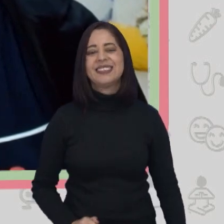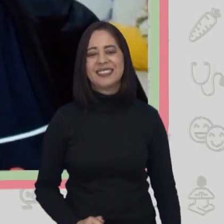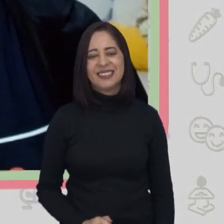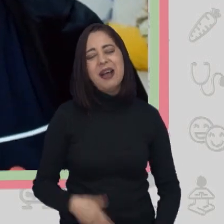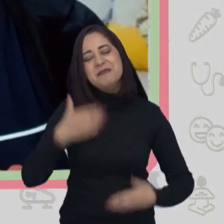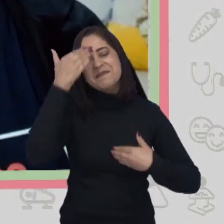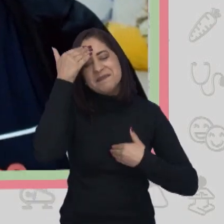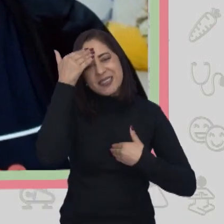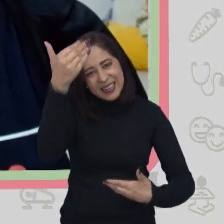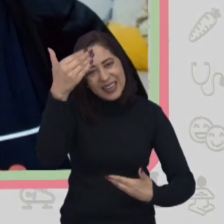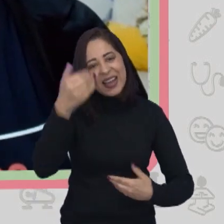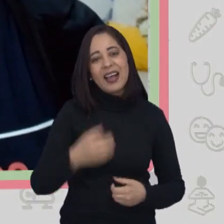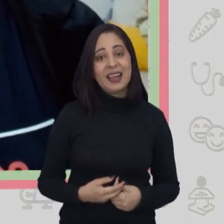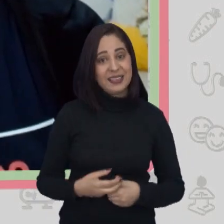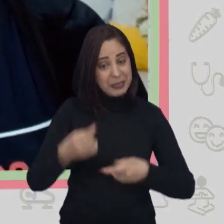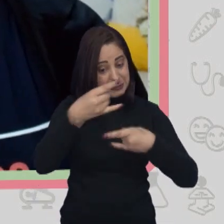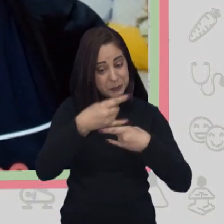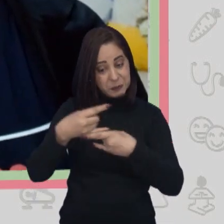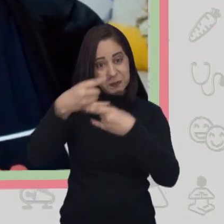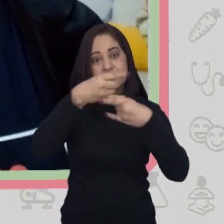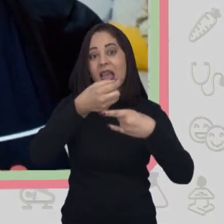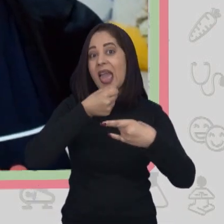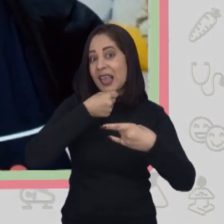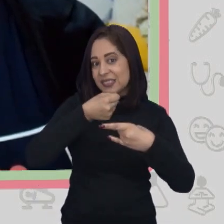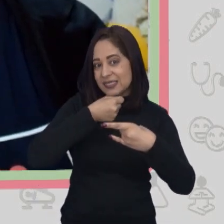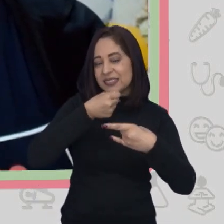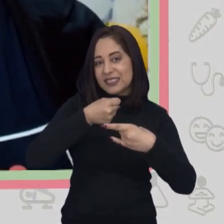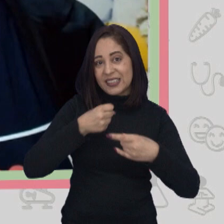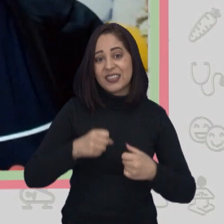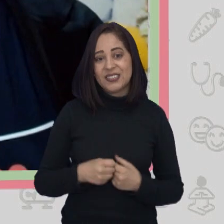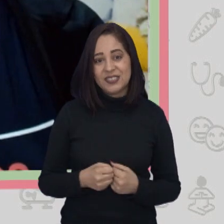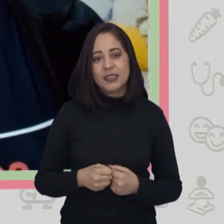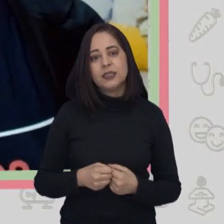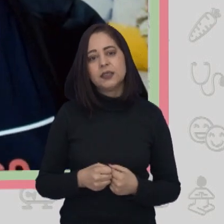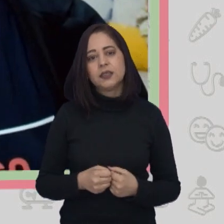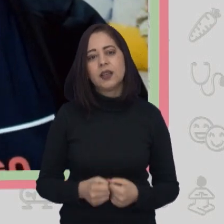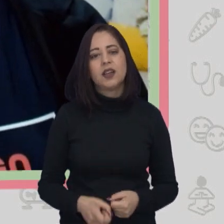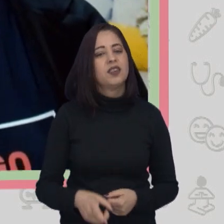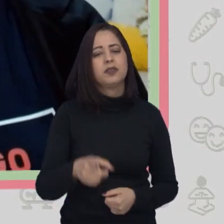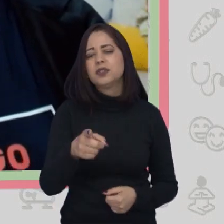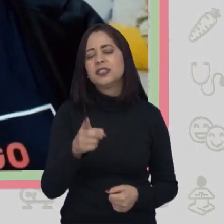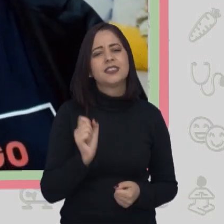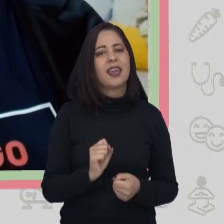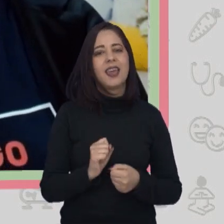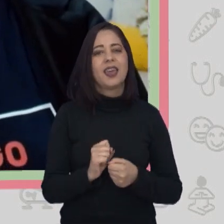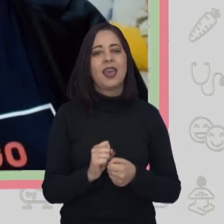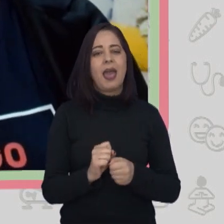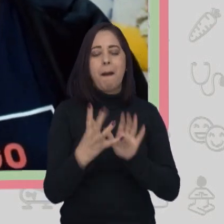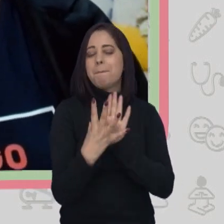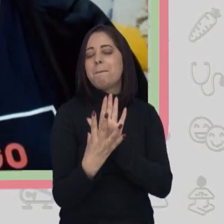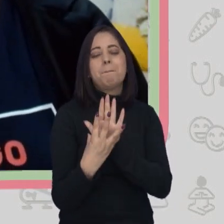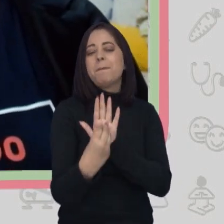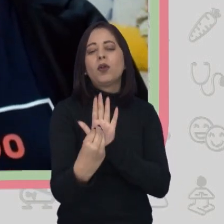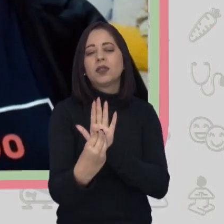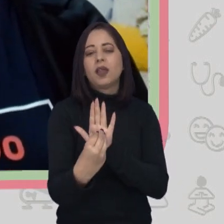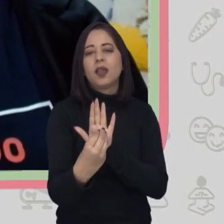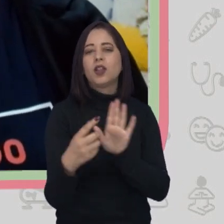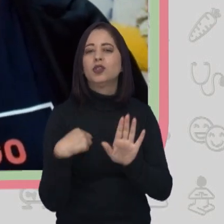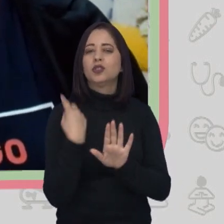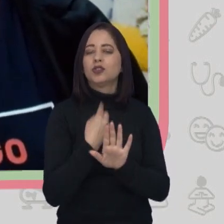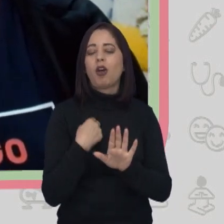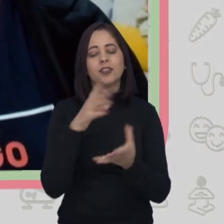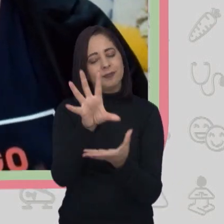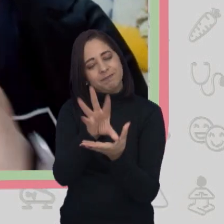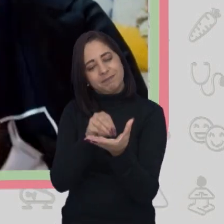Muito obrigada, Lê, pela participação. Foi incrível, né? E você é um daqueles exemplos bons que a gente precisa se